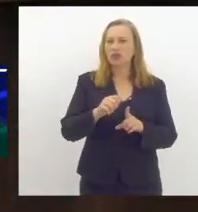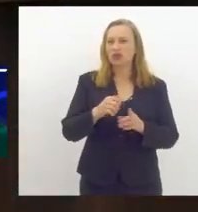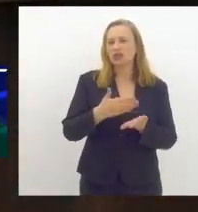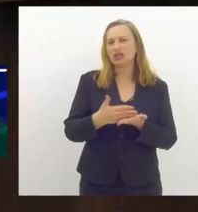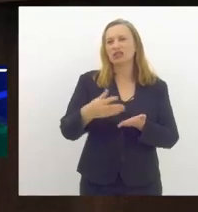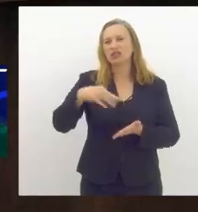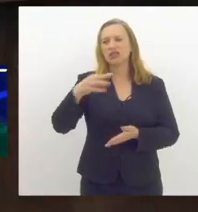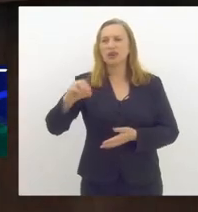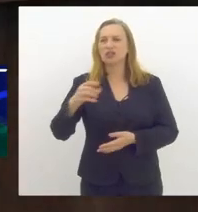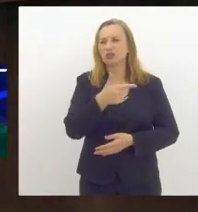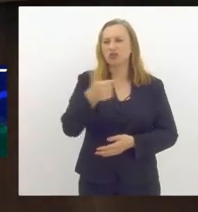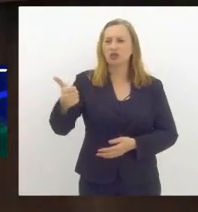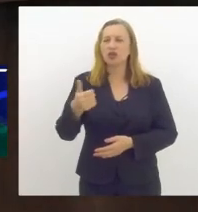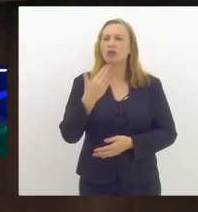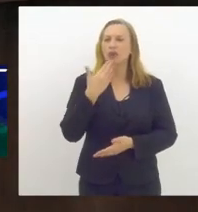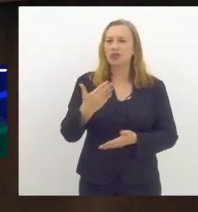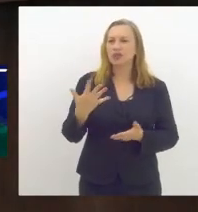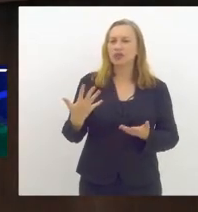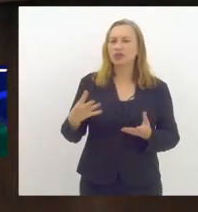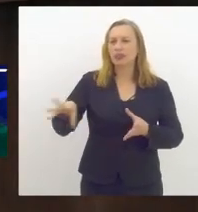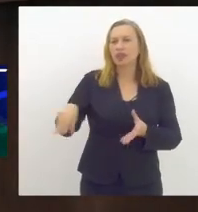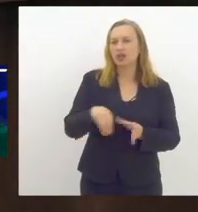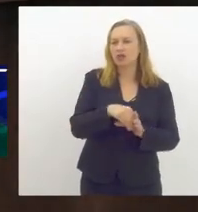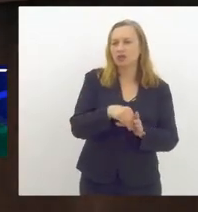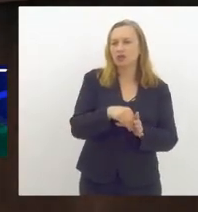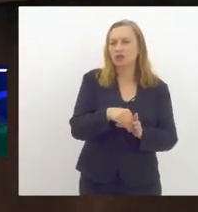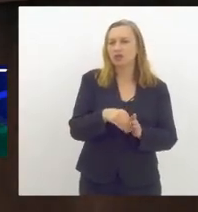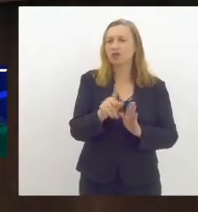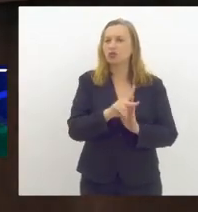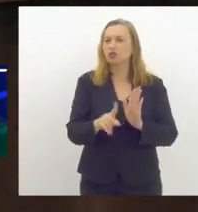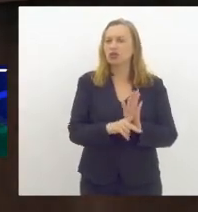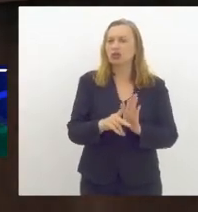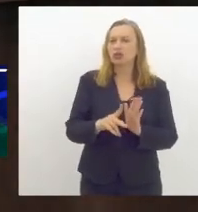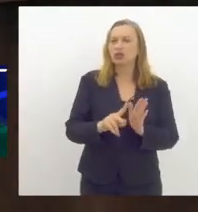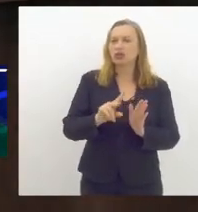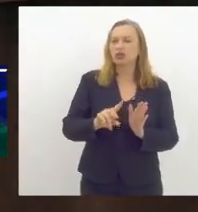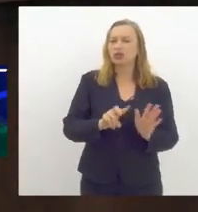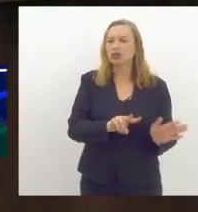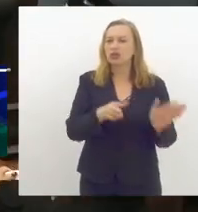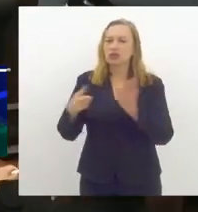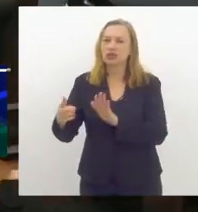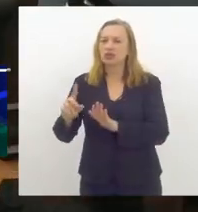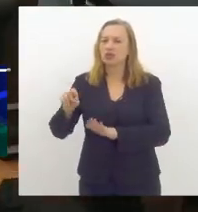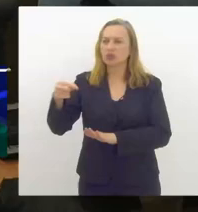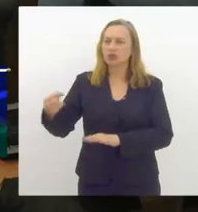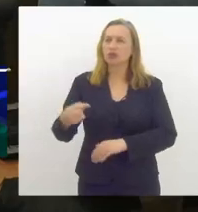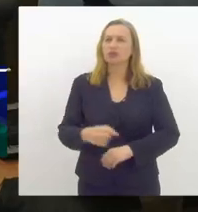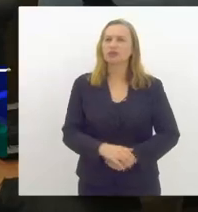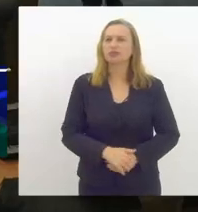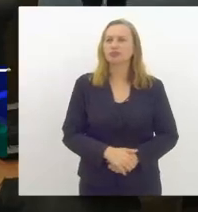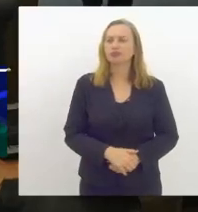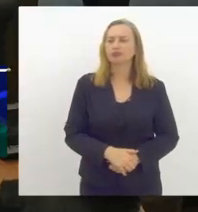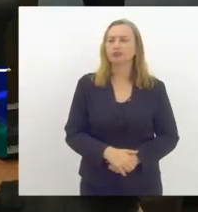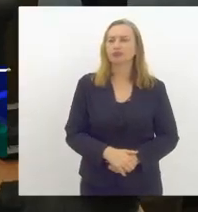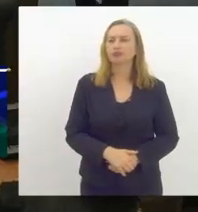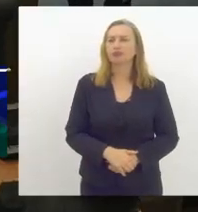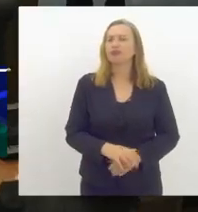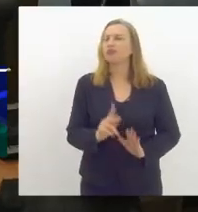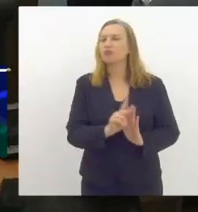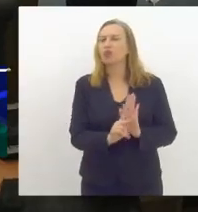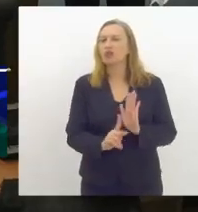gostaria de pedir para a inclusão de cimento projeto na pauta da semana que vem o